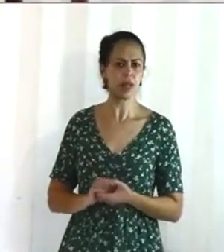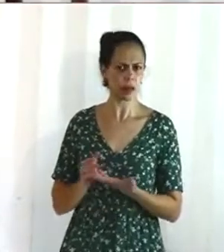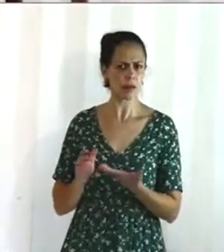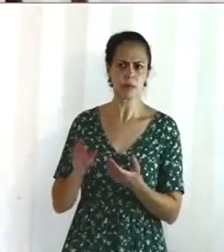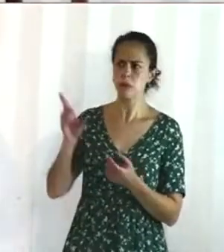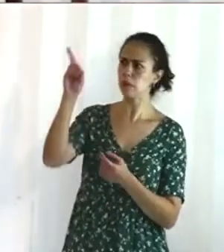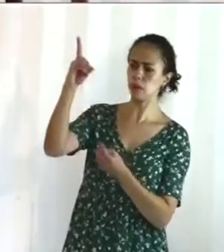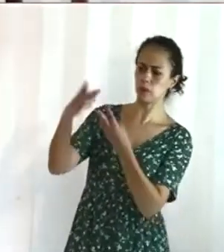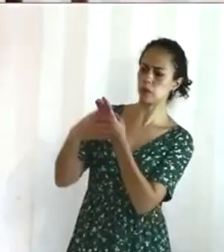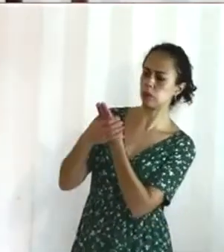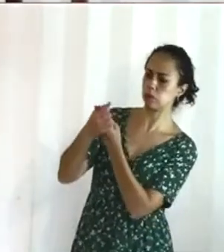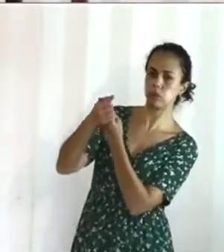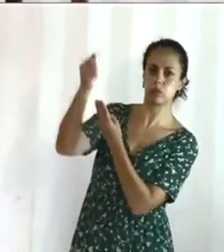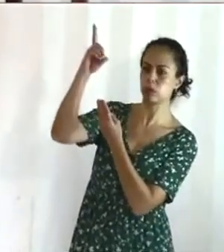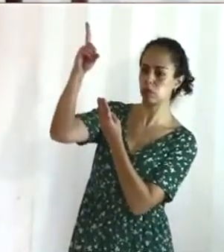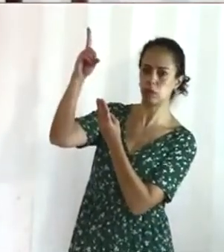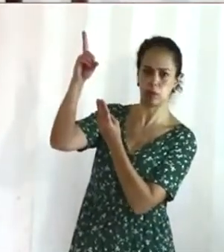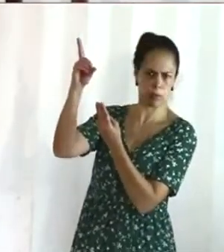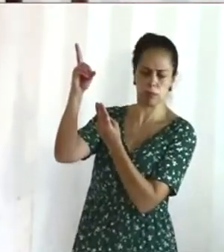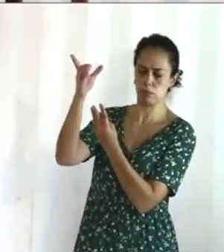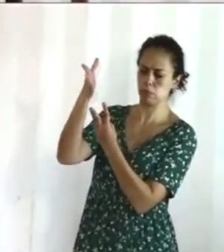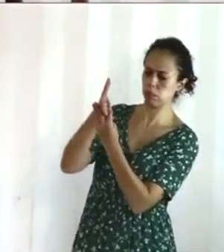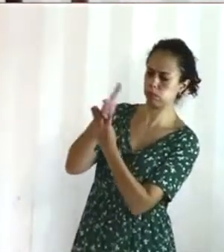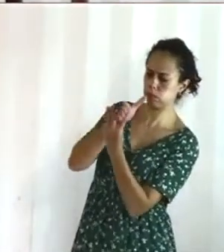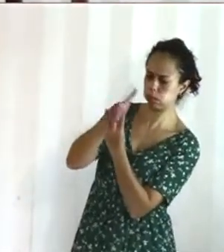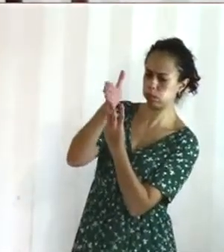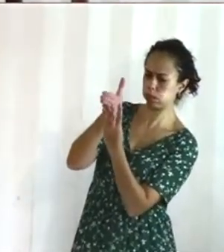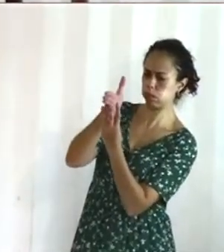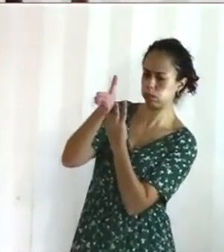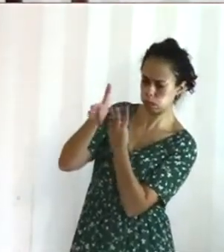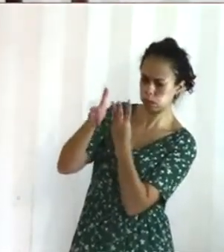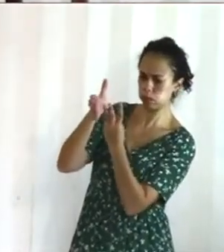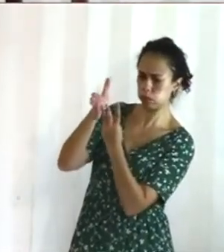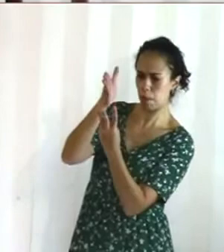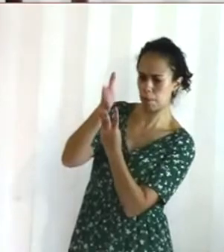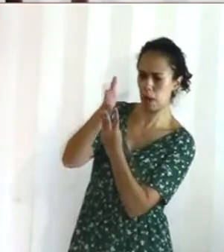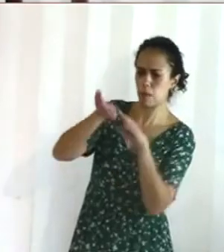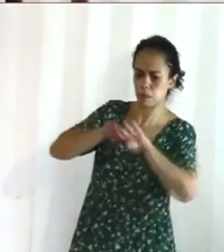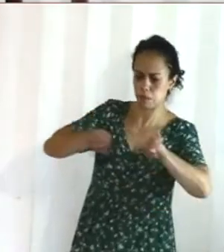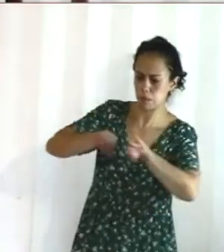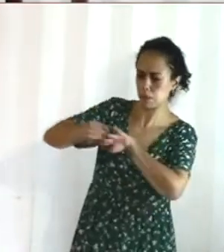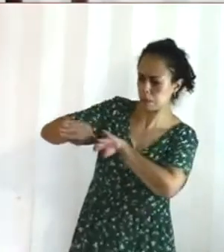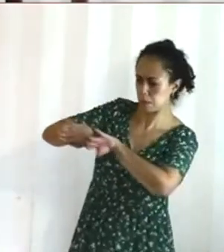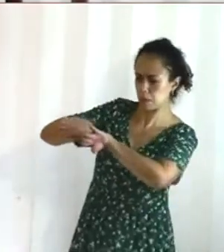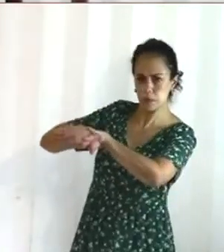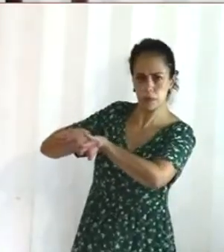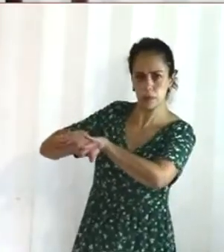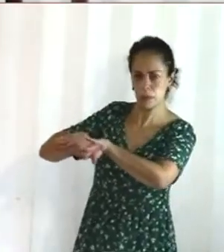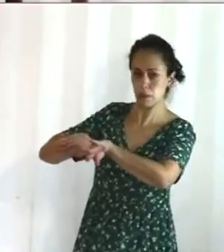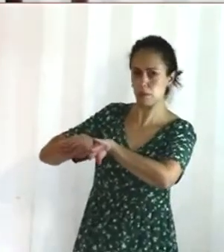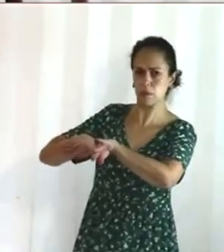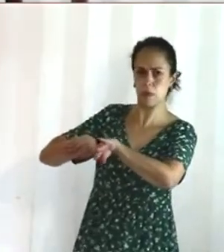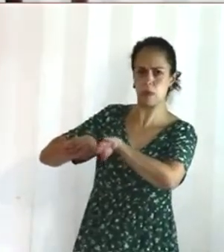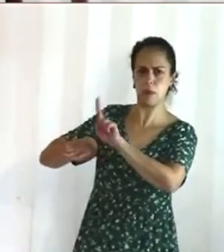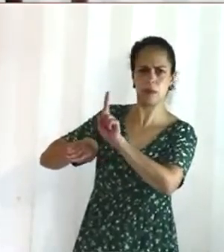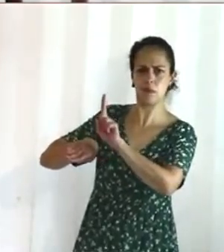Trindade, porque a Trindade está presente desde toda a